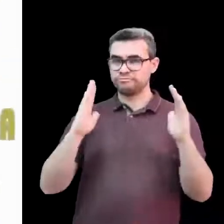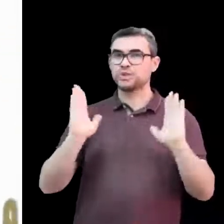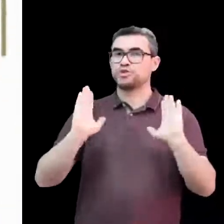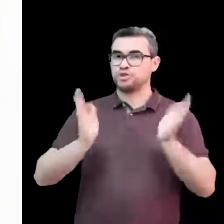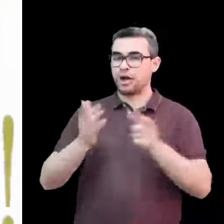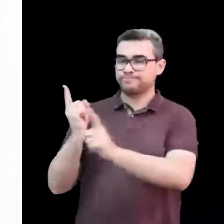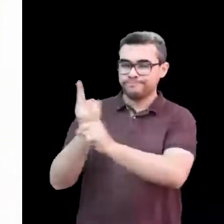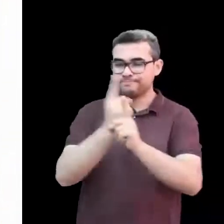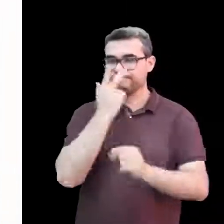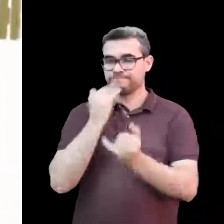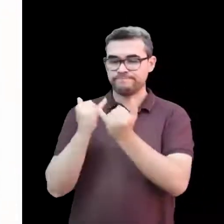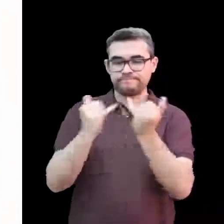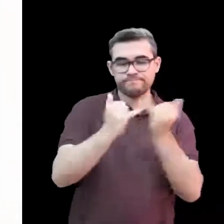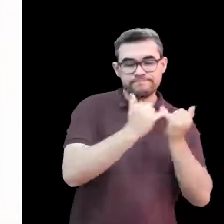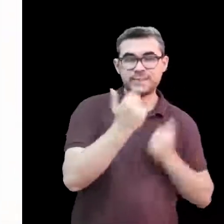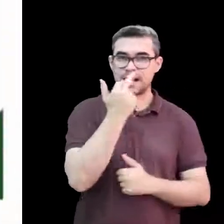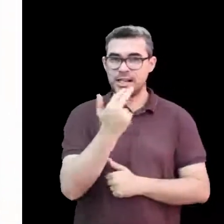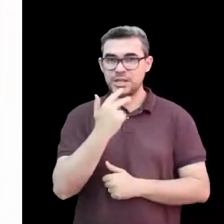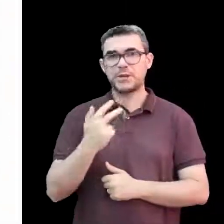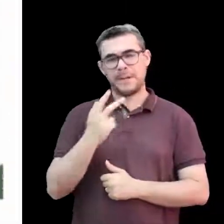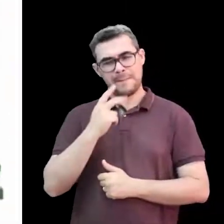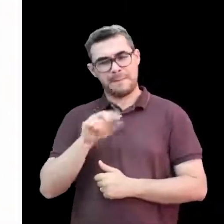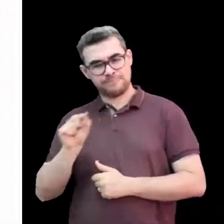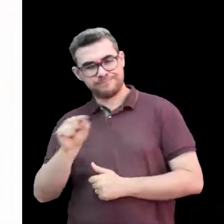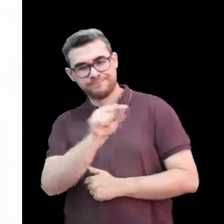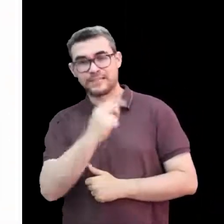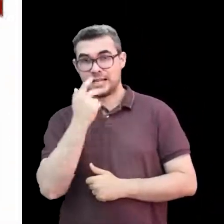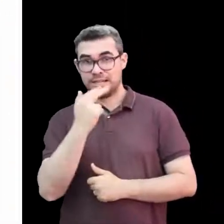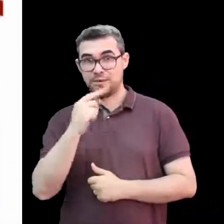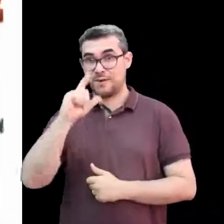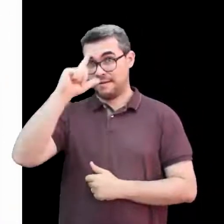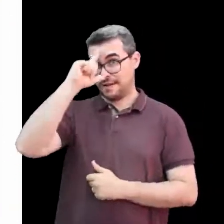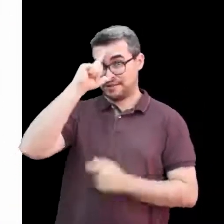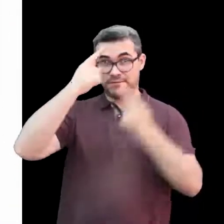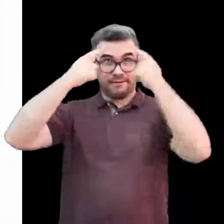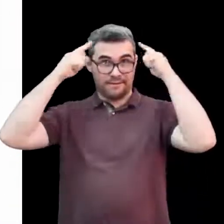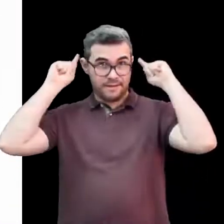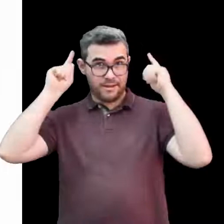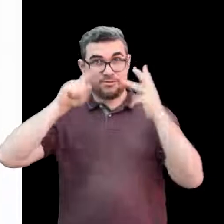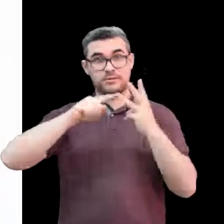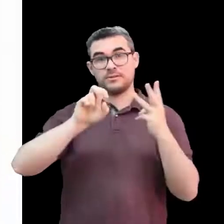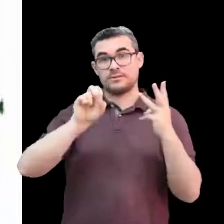descoberto semelhanças linguísticas comuns entre o grego, o latim e o sânscrito.